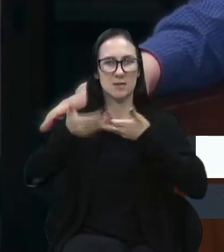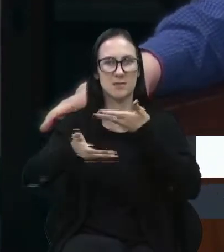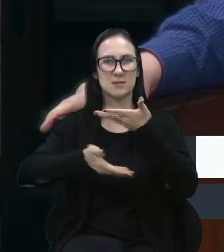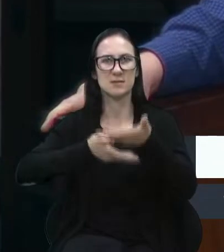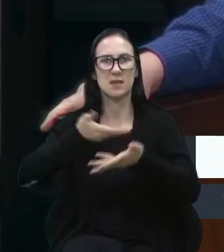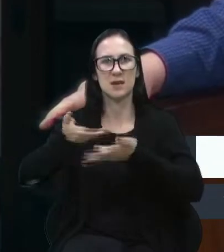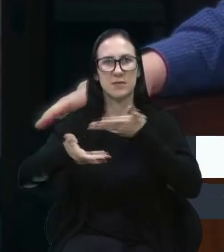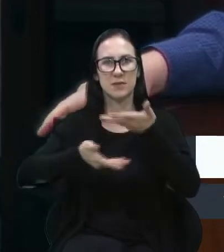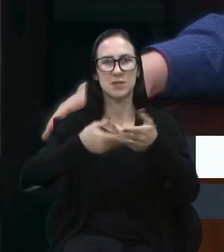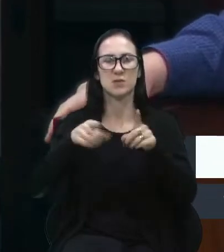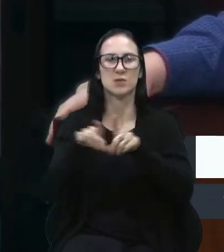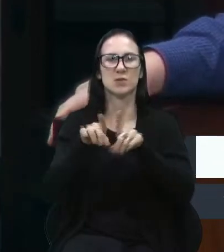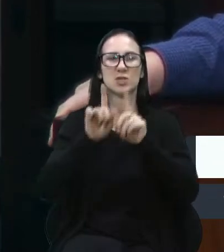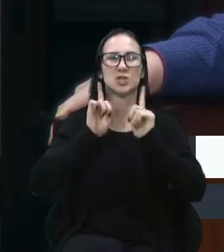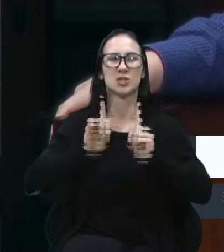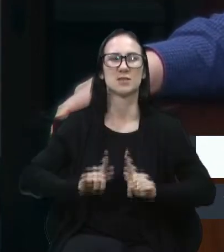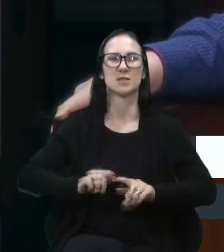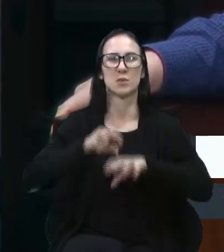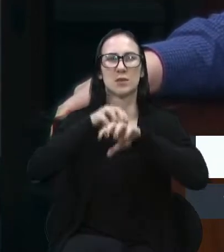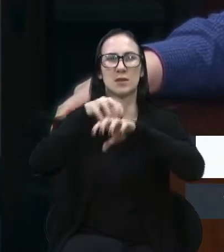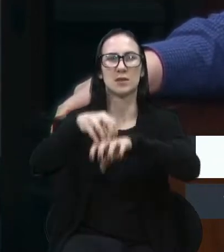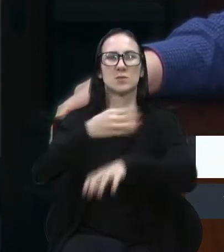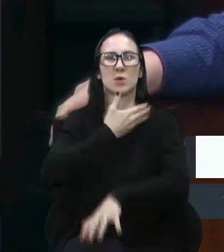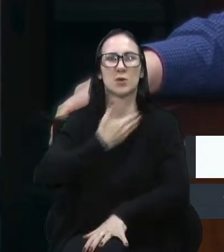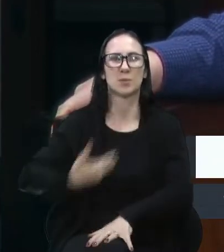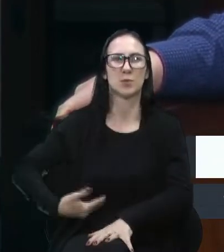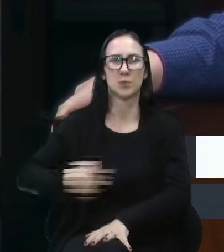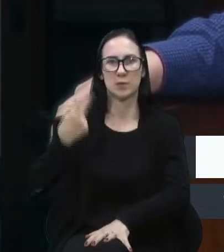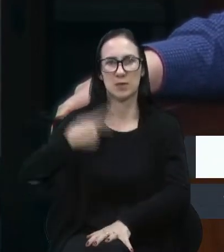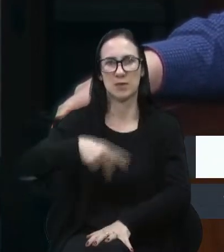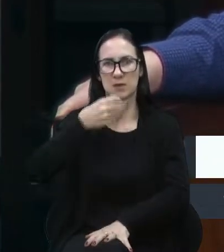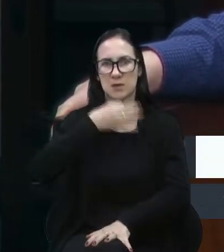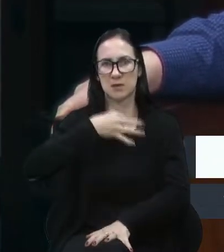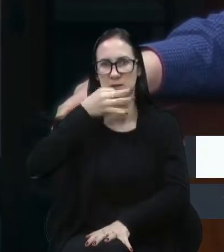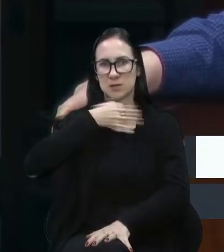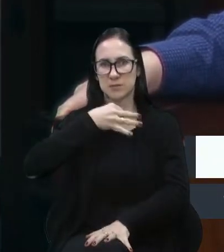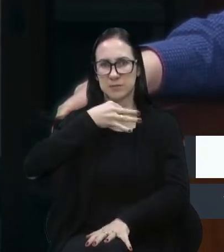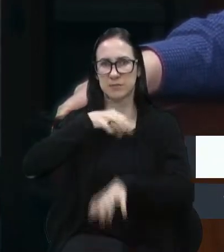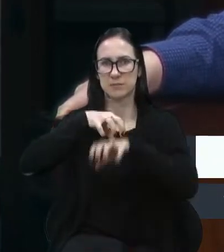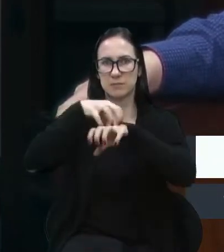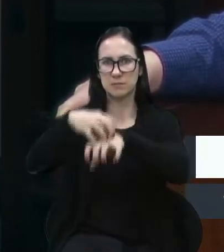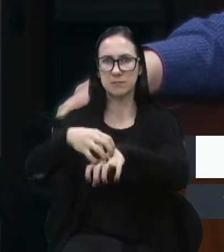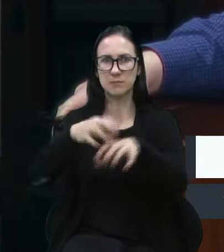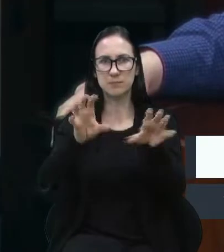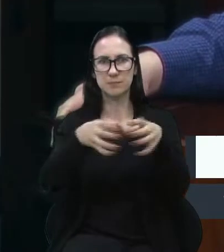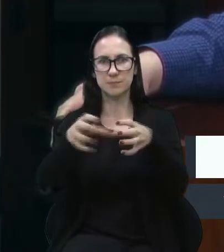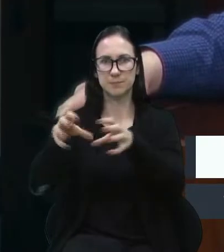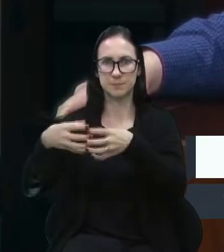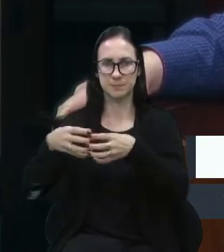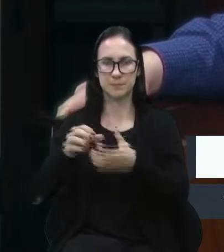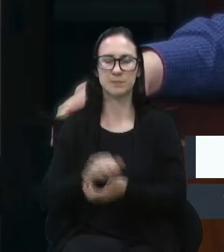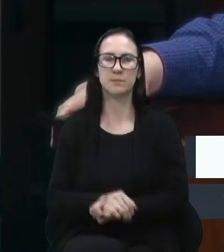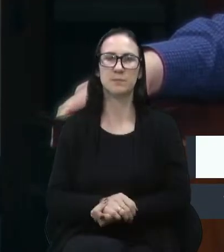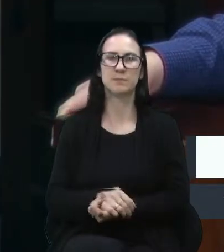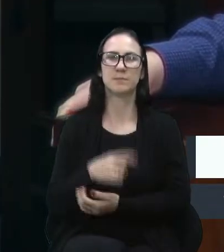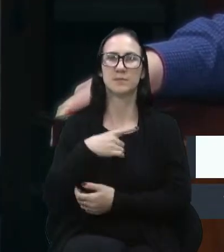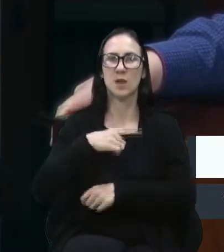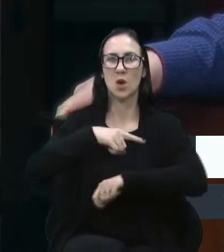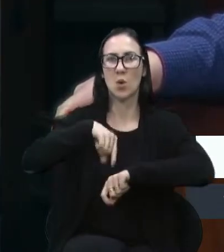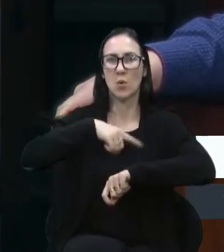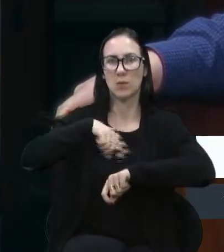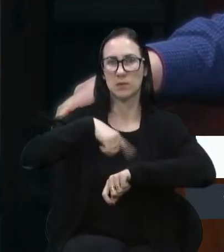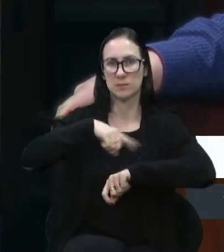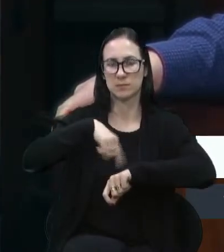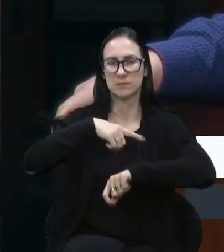o serviço e a gestão do transporte público aqui em Caxias do Sul, transporte coletivo. Na questão dos horários, que está